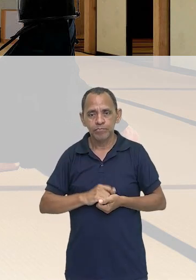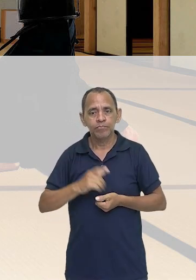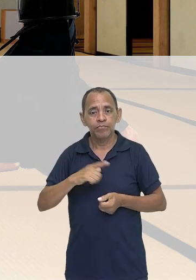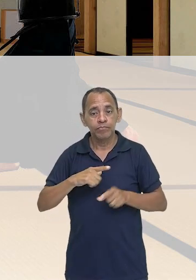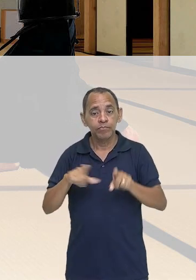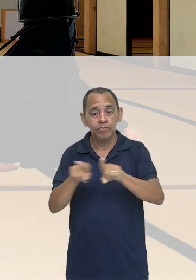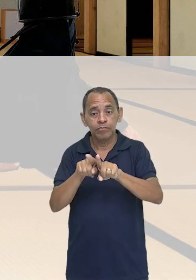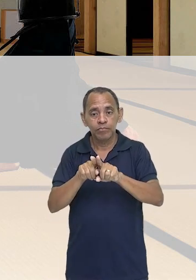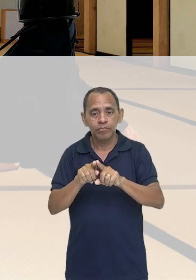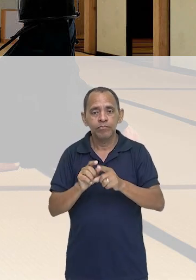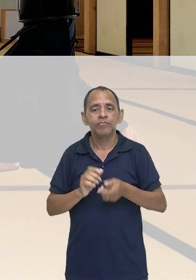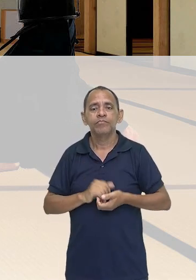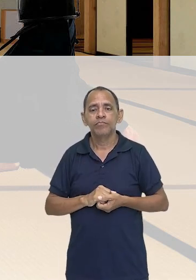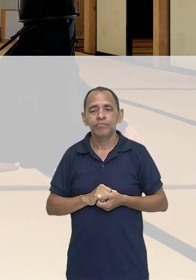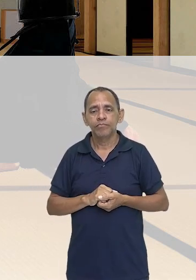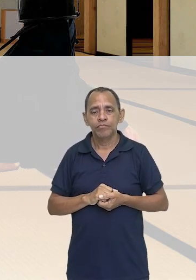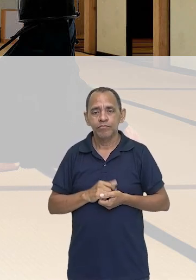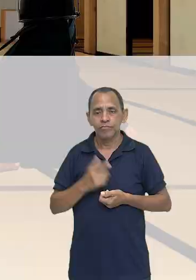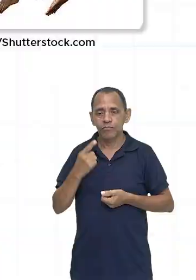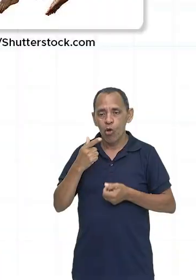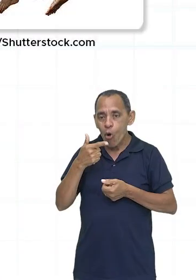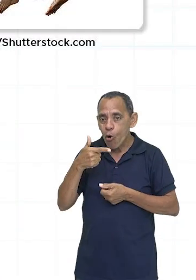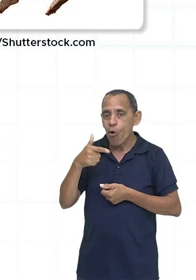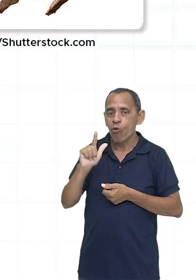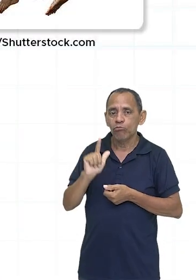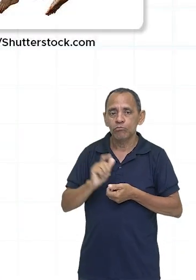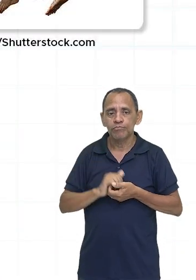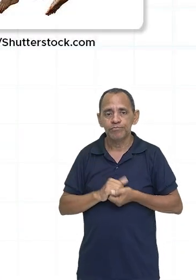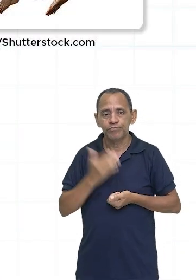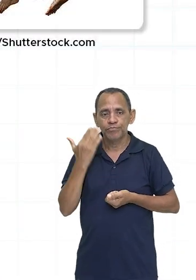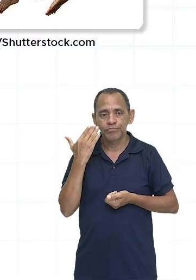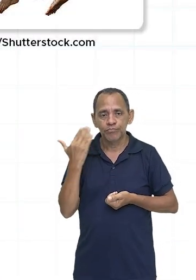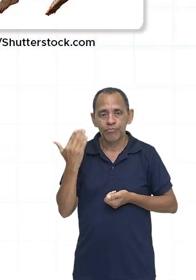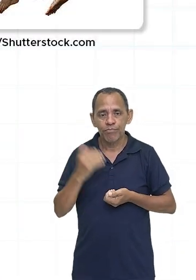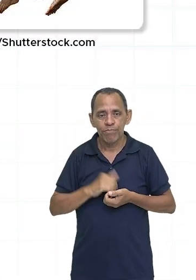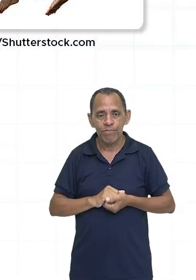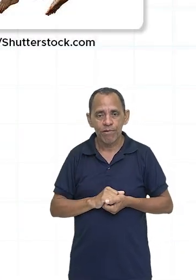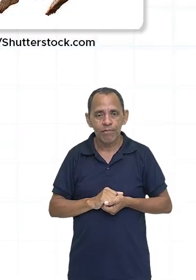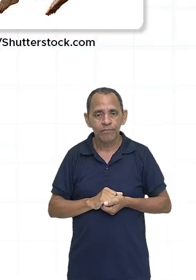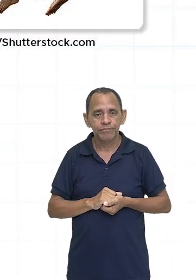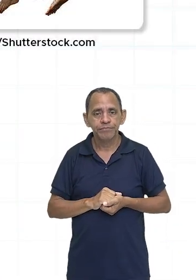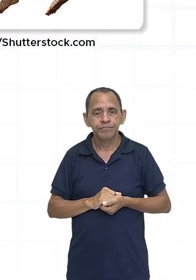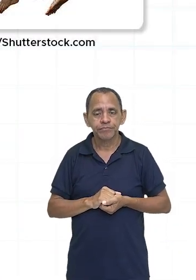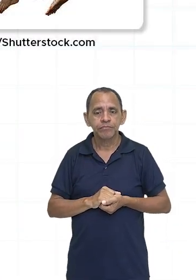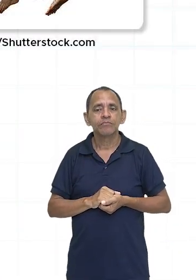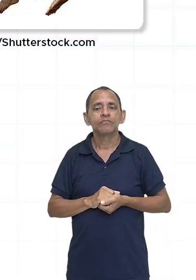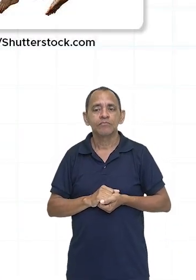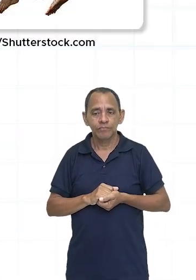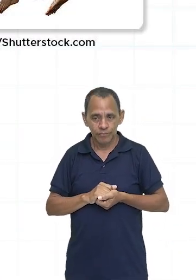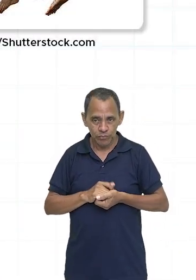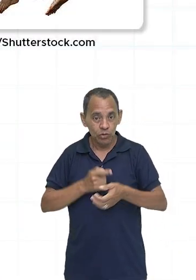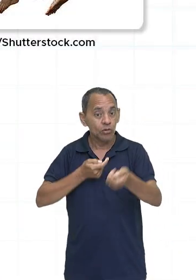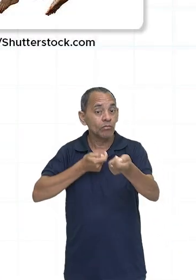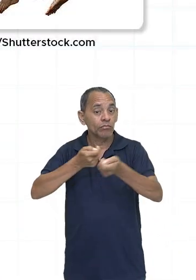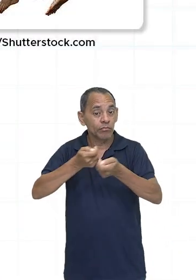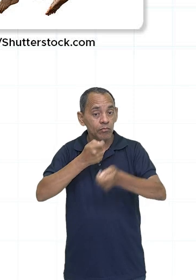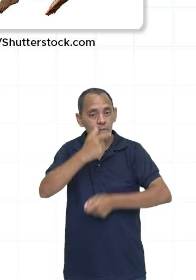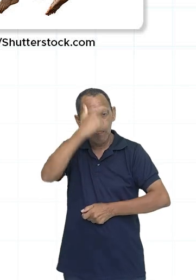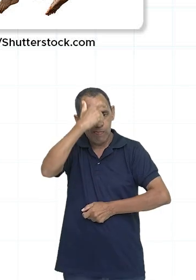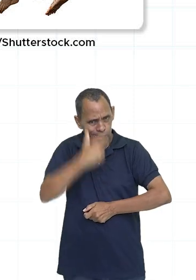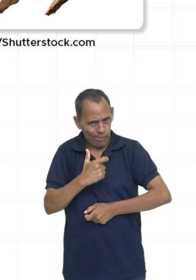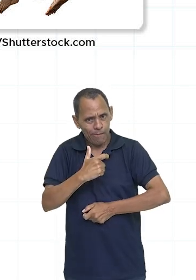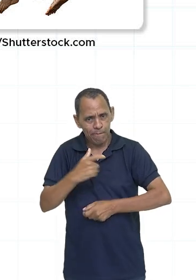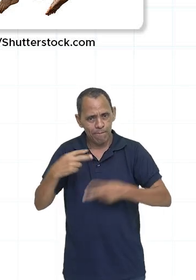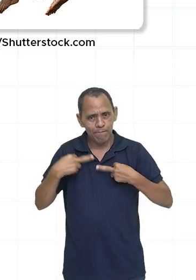ainda maior. Vamos ver qual é? Então, observem aí. O Kendo significa disciplinar o caráter